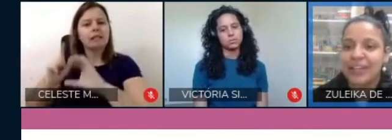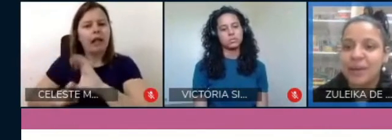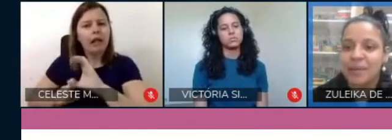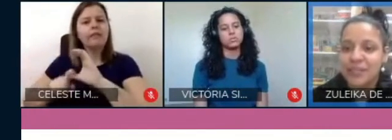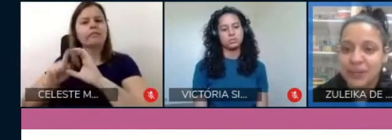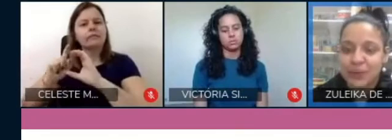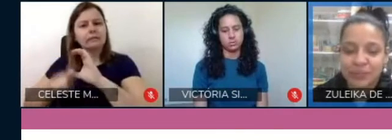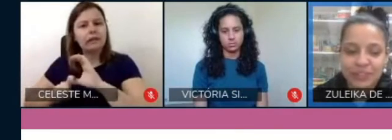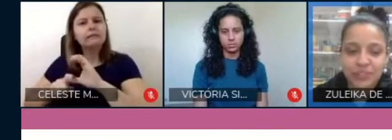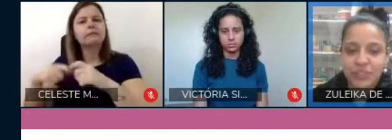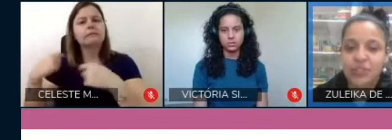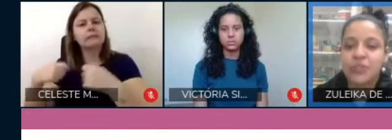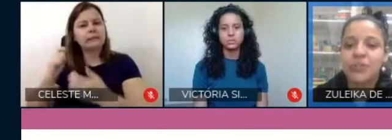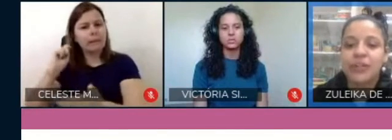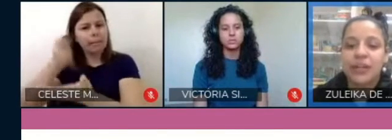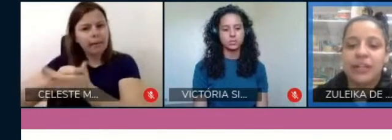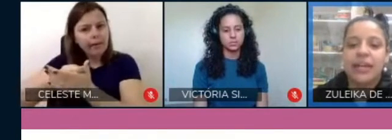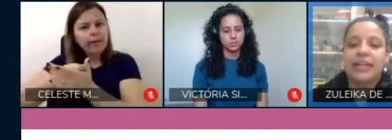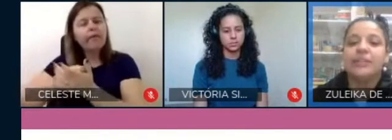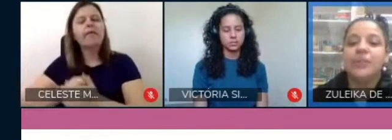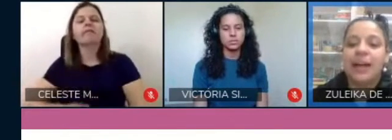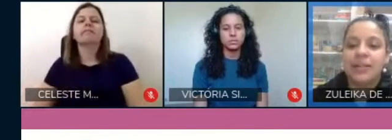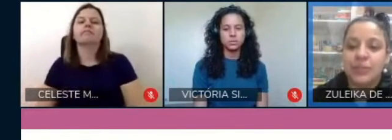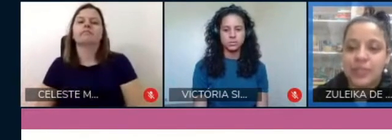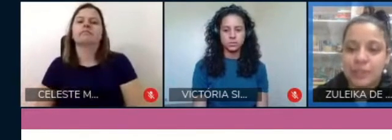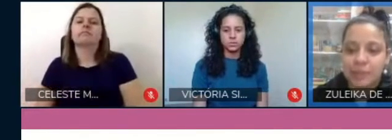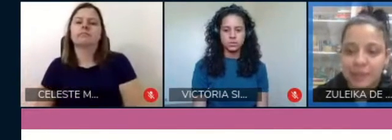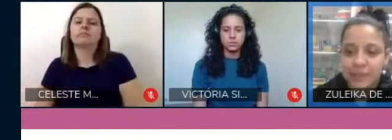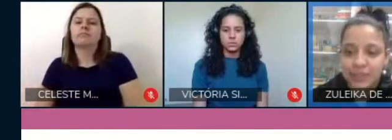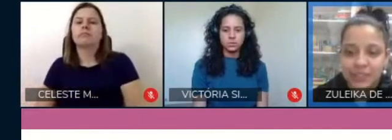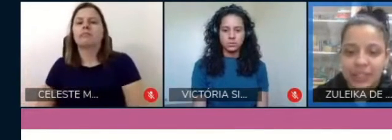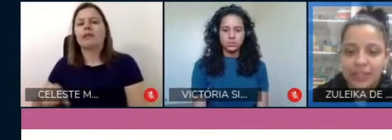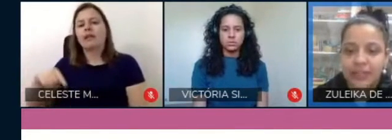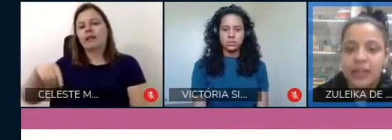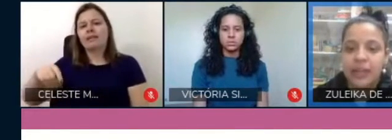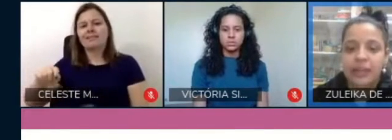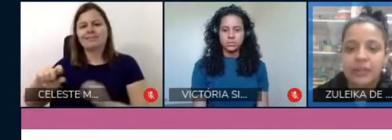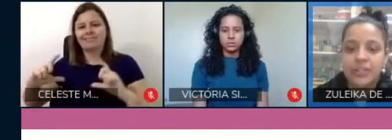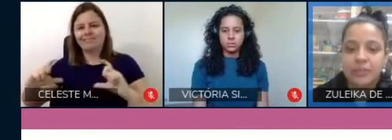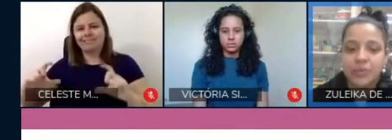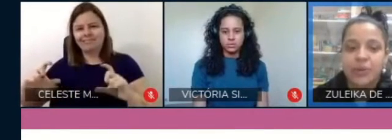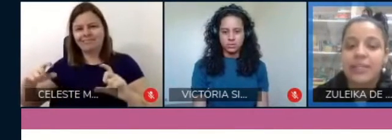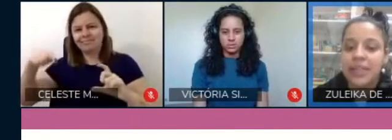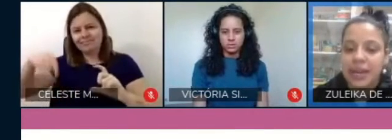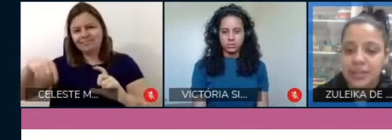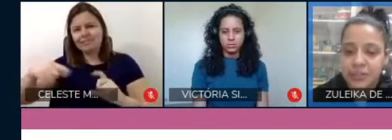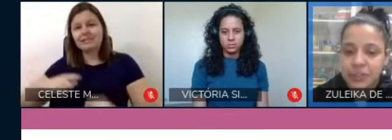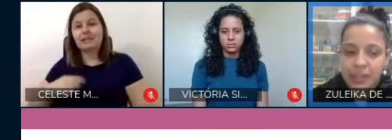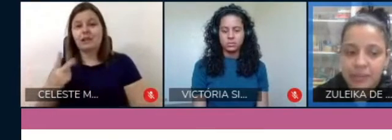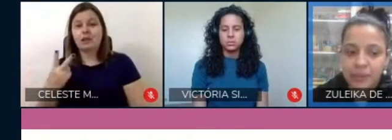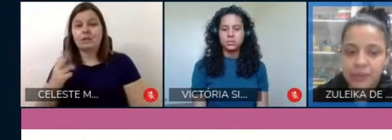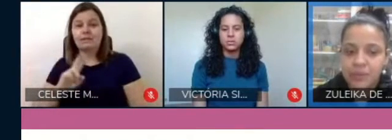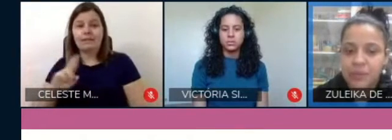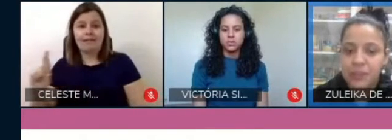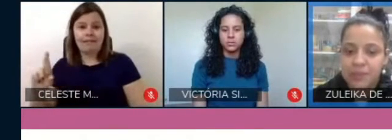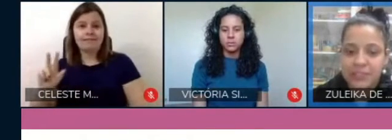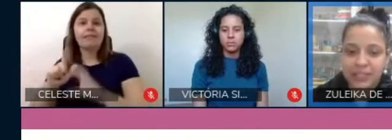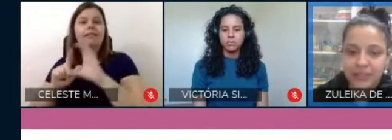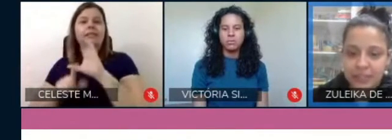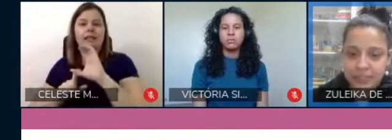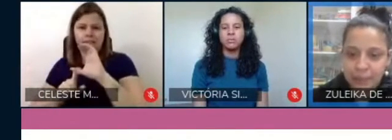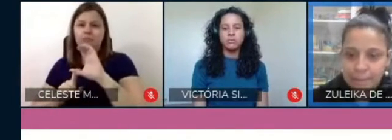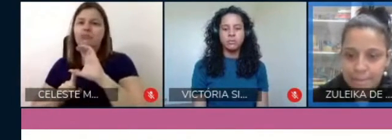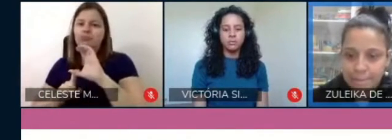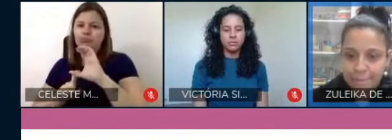tenho que prestar contas disso, né? Ali no caso desse print de tela, nós temos R$2 de débito.